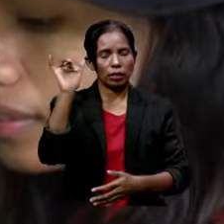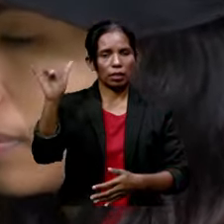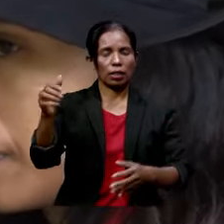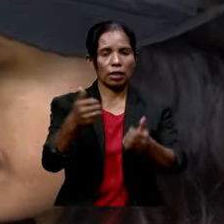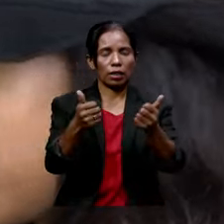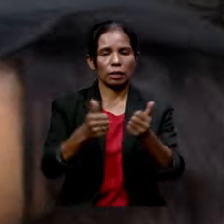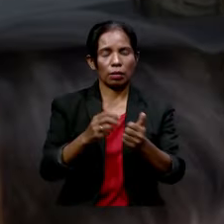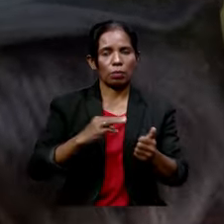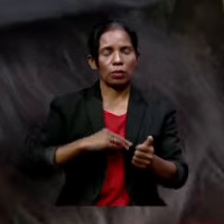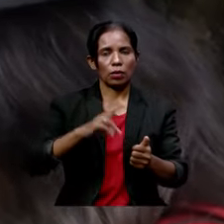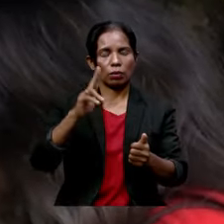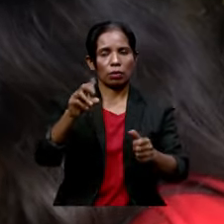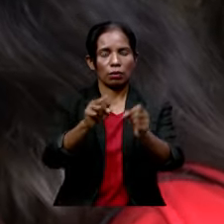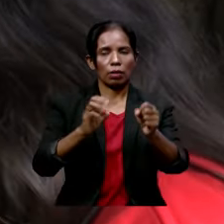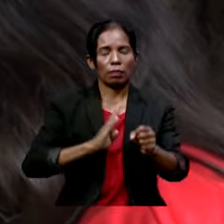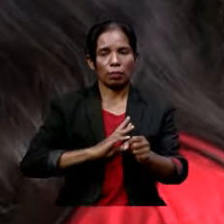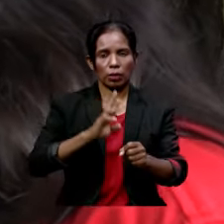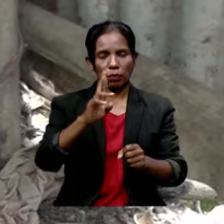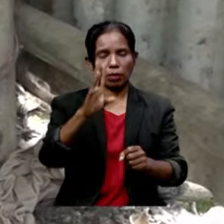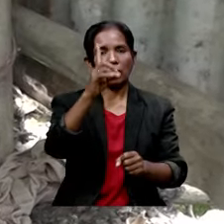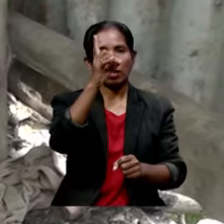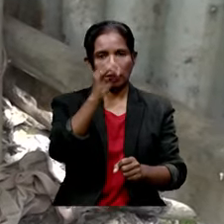ulung, suku Becora, dili.